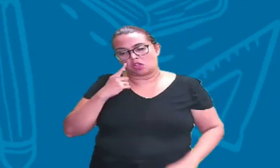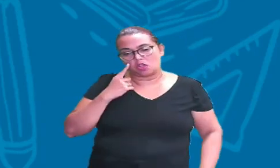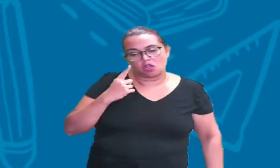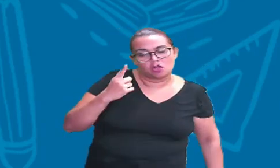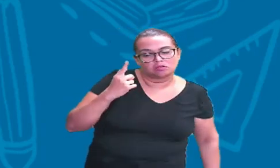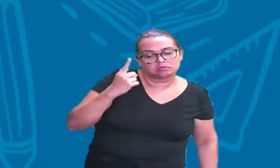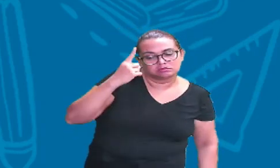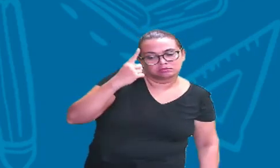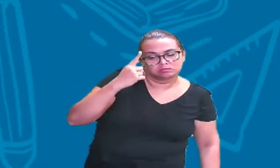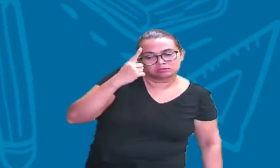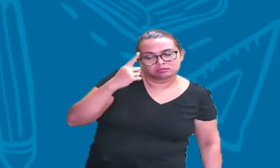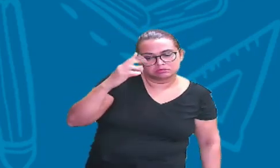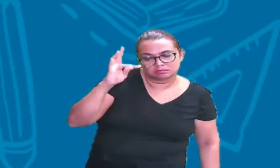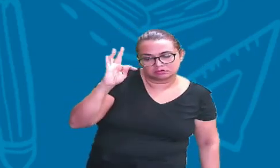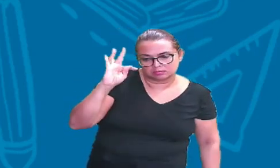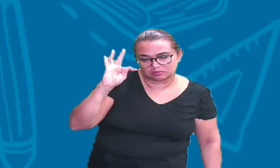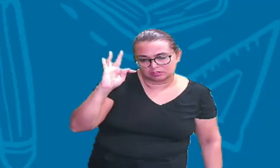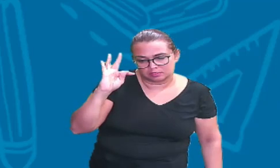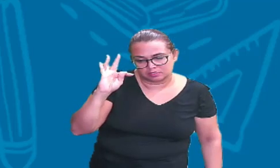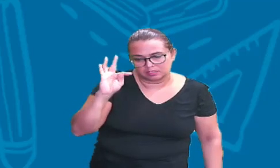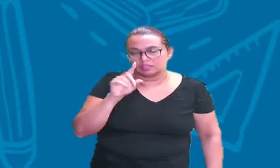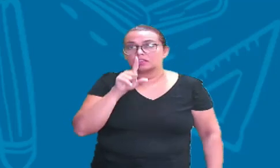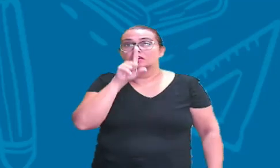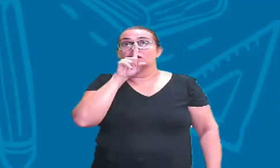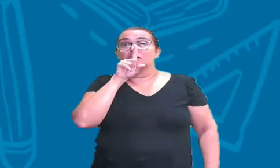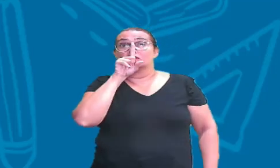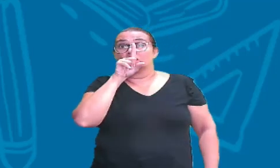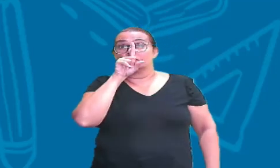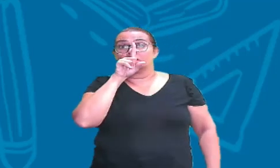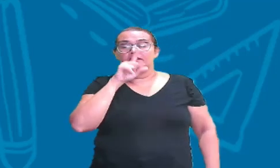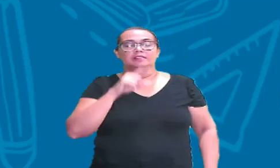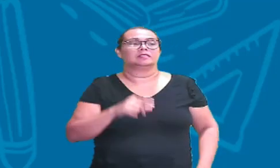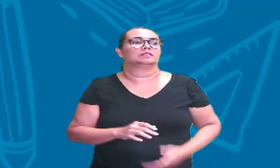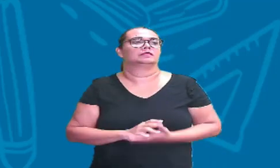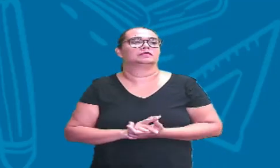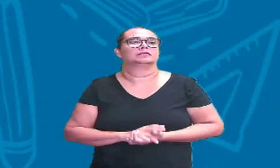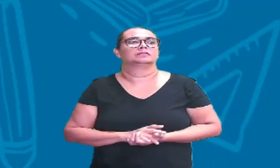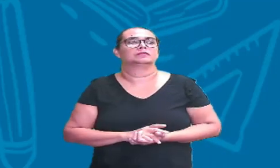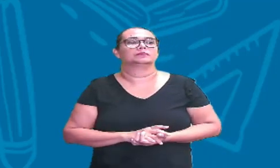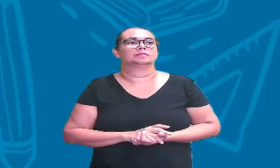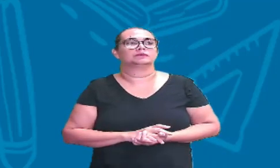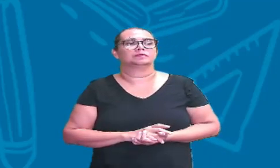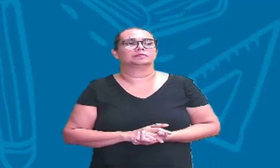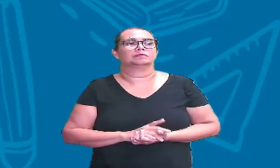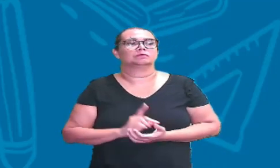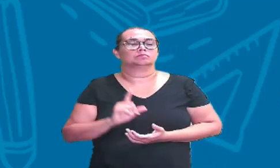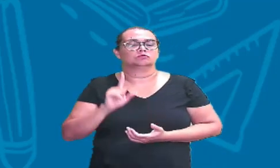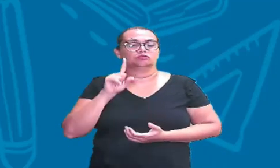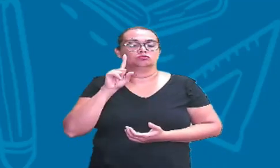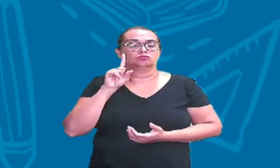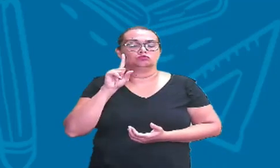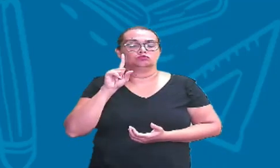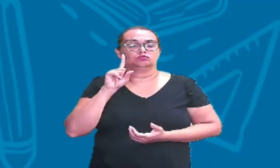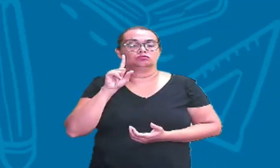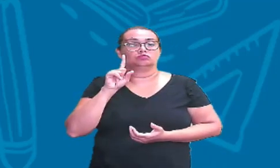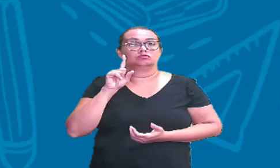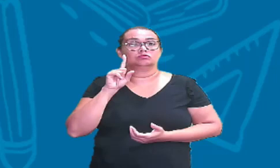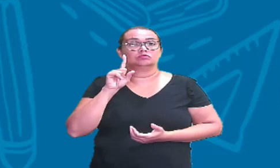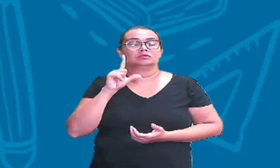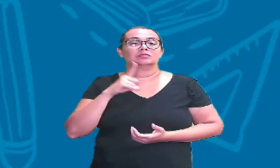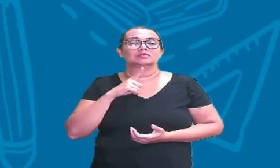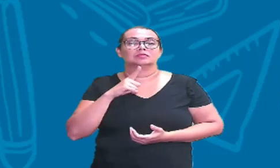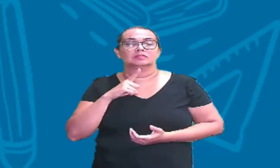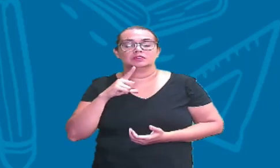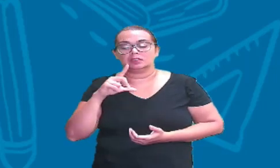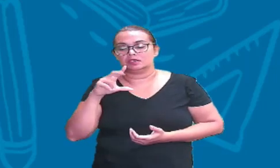retinha T aqui, ó. Essa retinha T, tá? Então, olha aí, nós temos a reta S e a reta